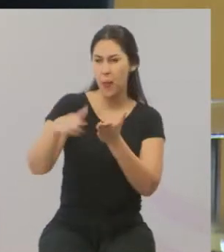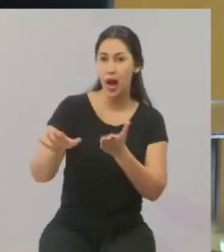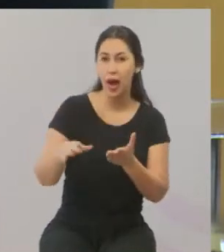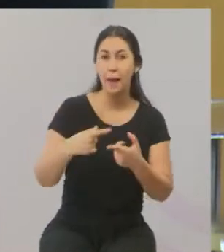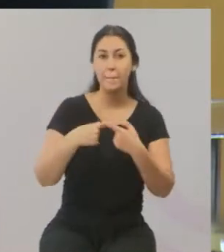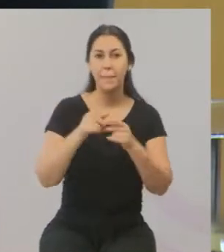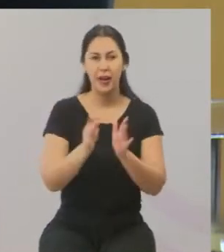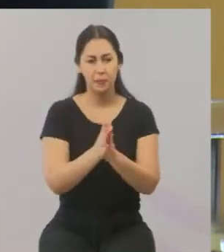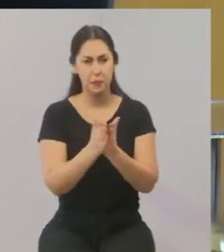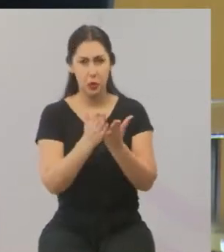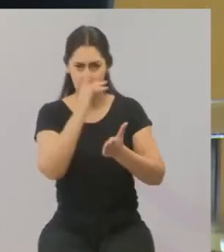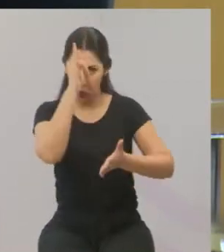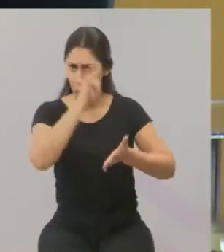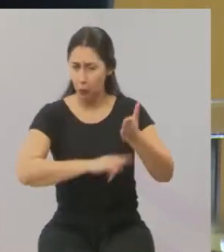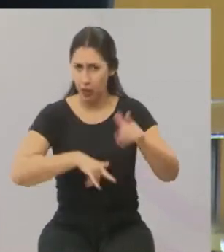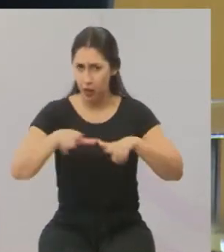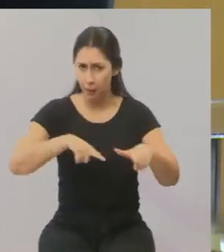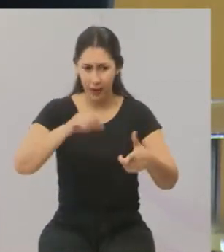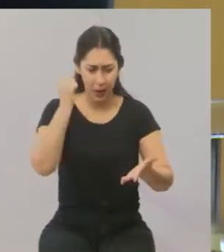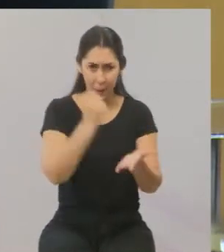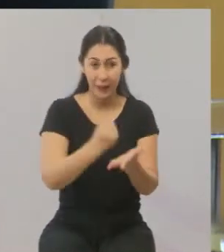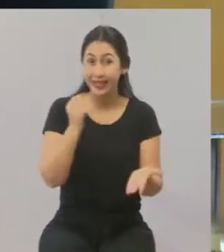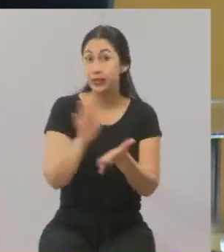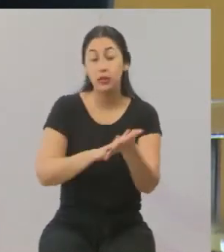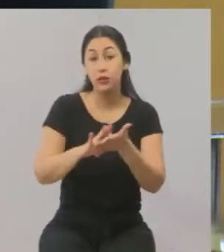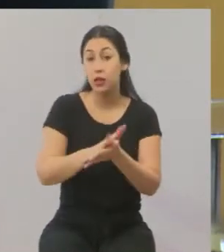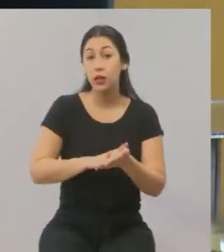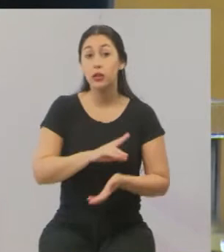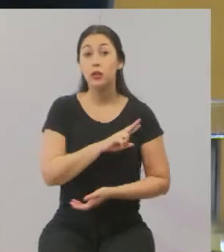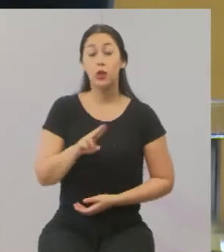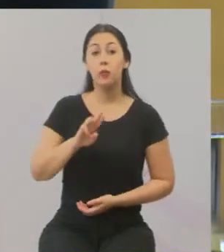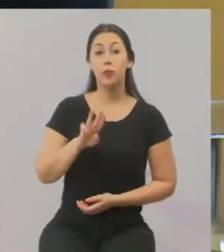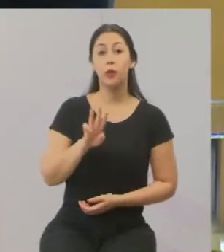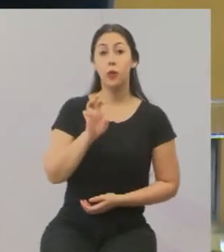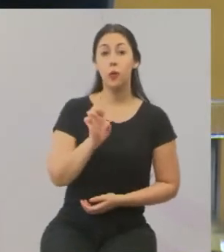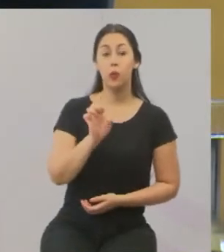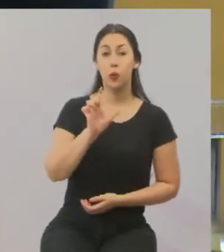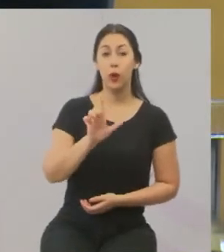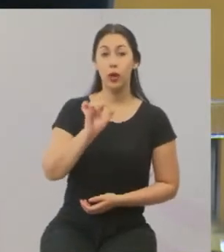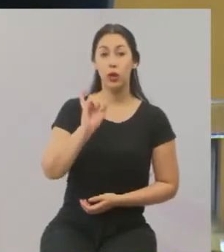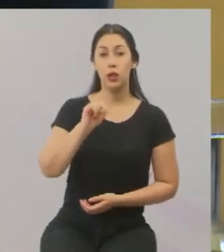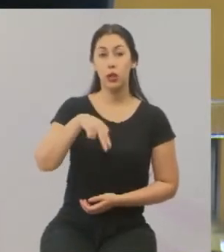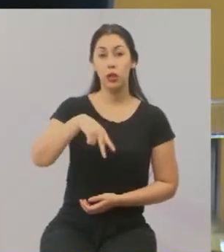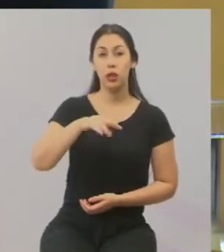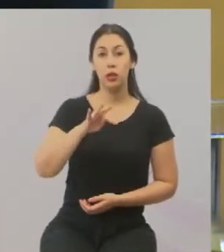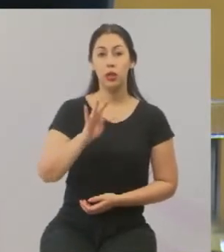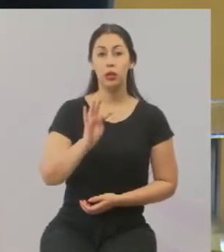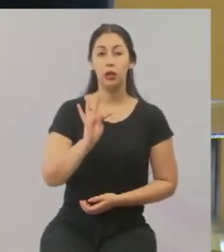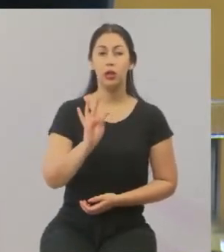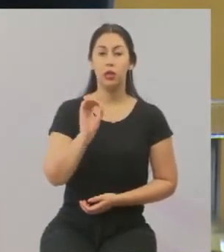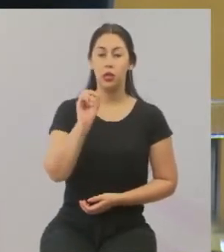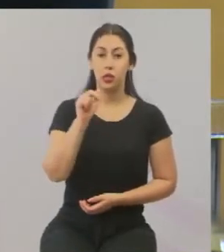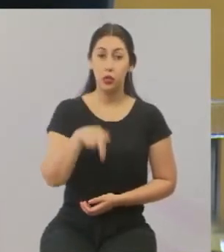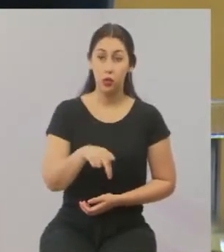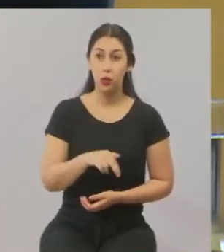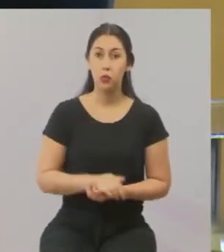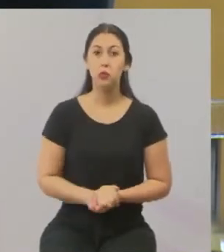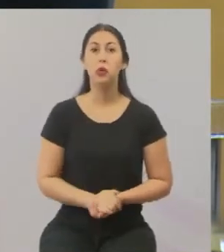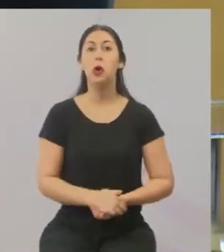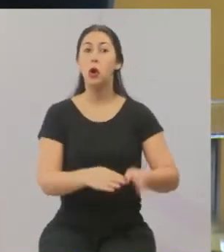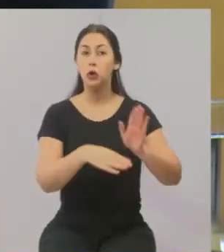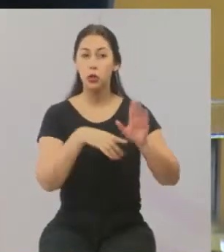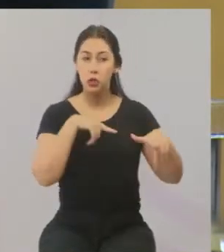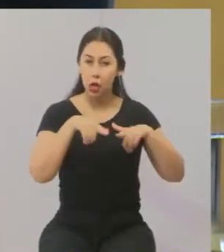sequer recebeu os termos de rescisão. O funcionário Wellington Adriano Soares, demitido em 2 de abril de 2020, colaborador da